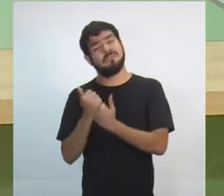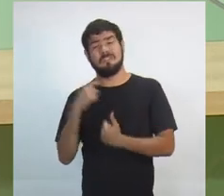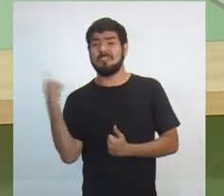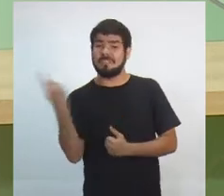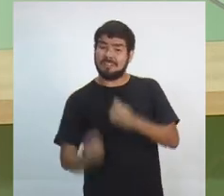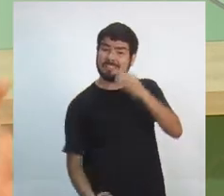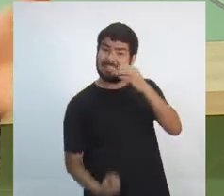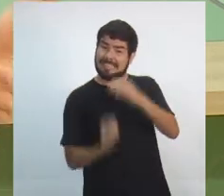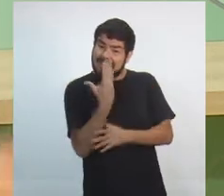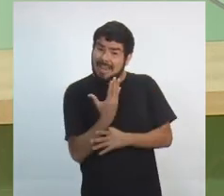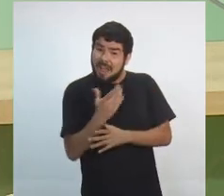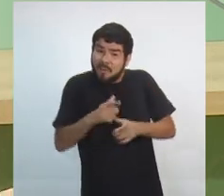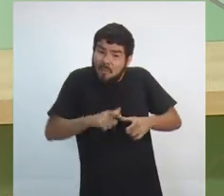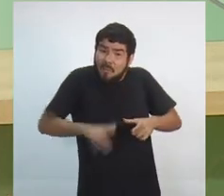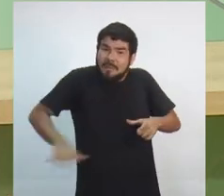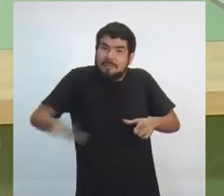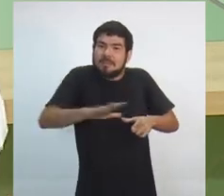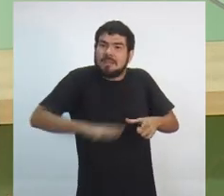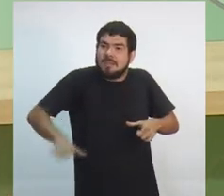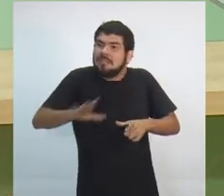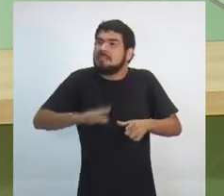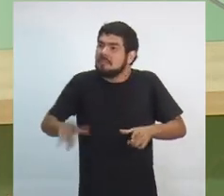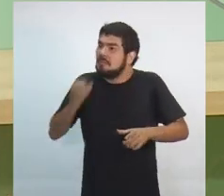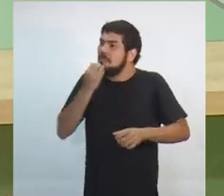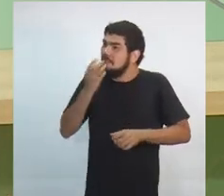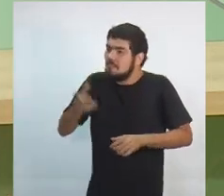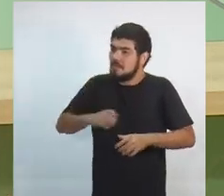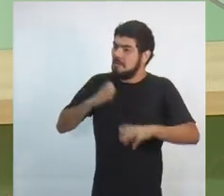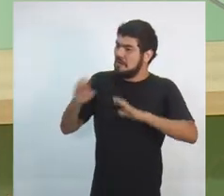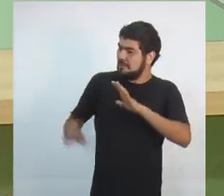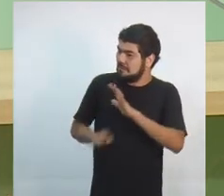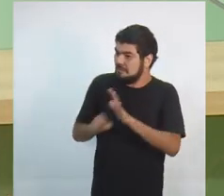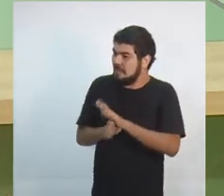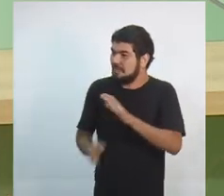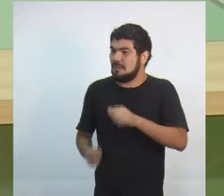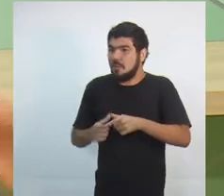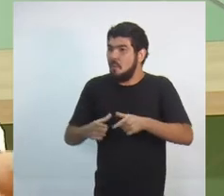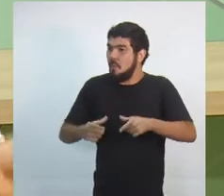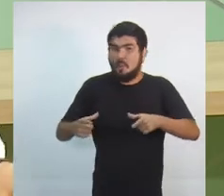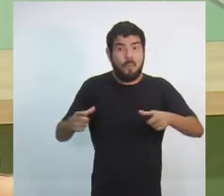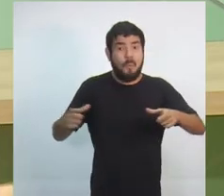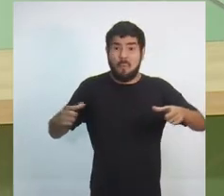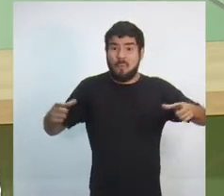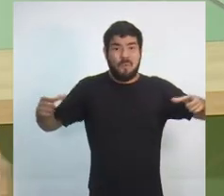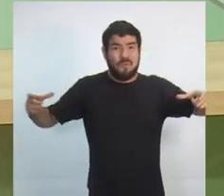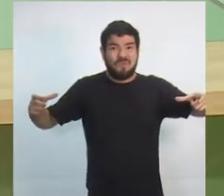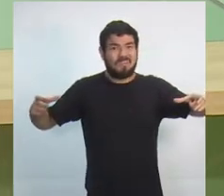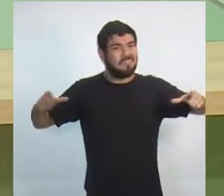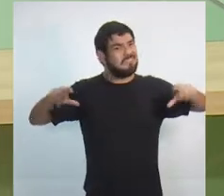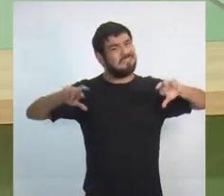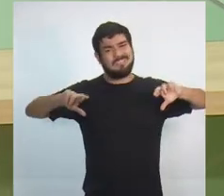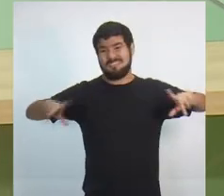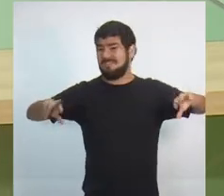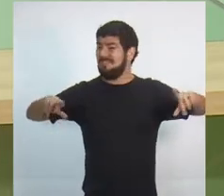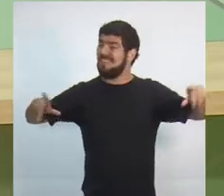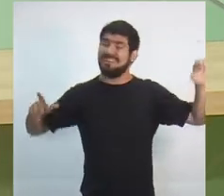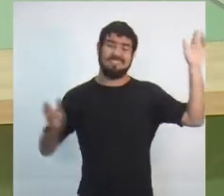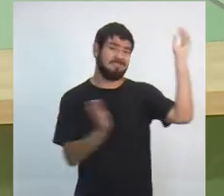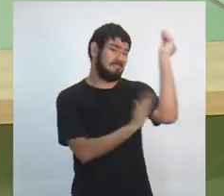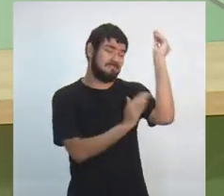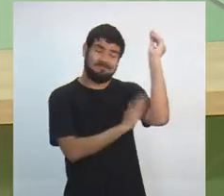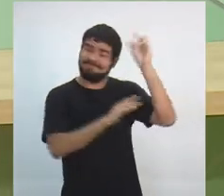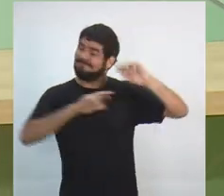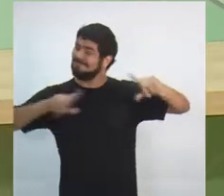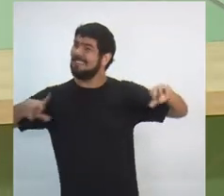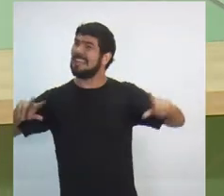criar um ambiente favorável para os investimentos e que possamos ampliar os investimentos. Exatamente o contrário do que quer o governador,